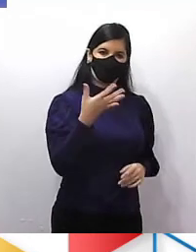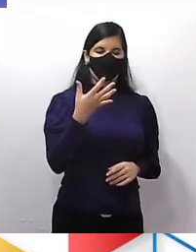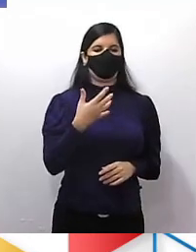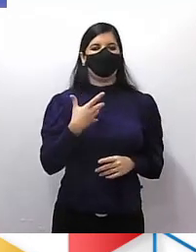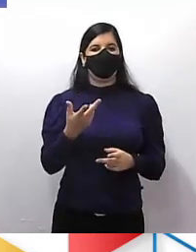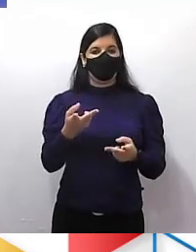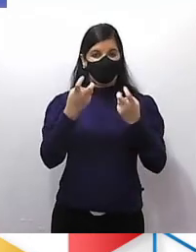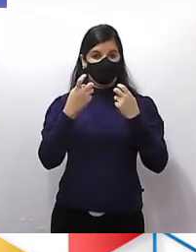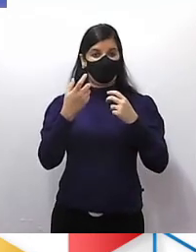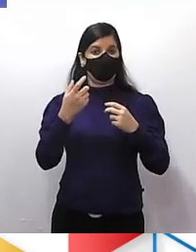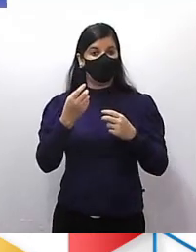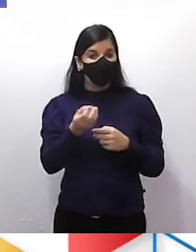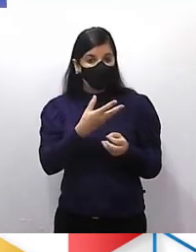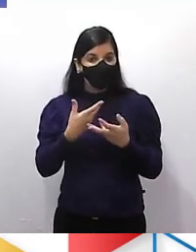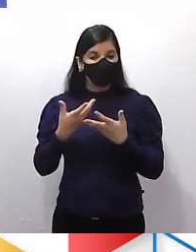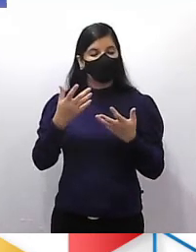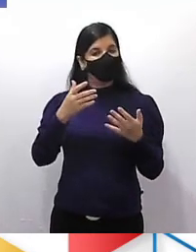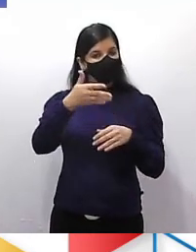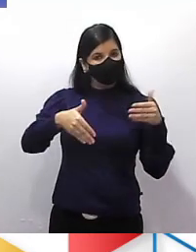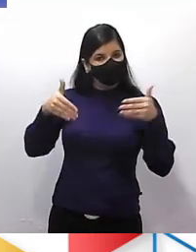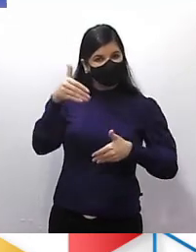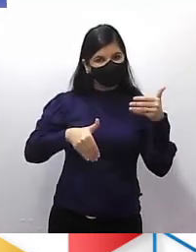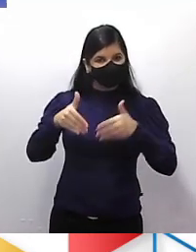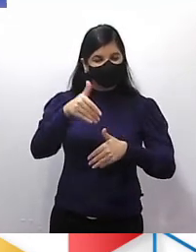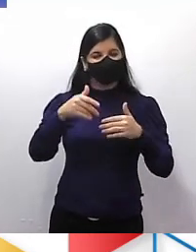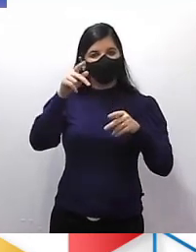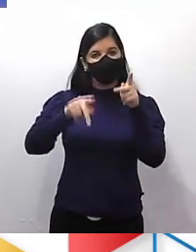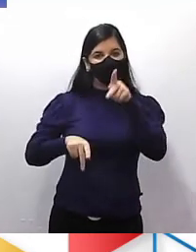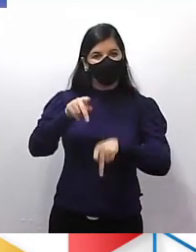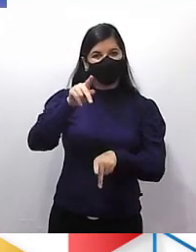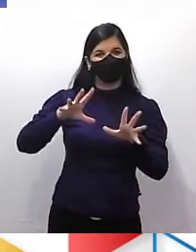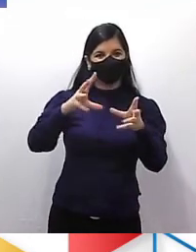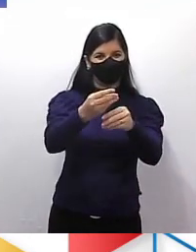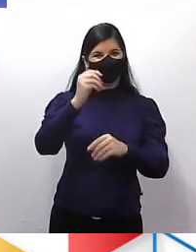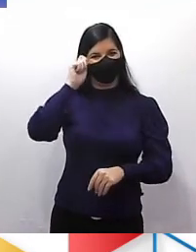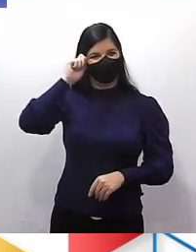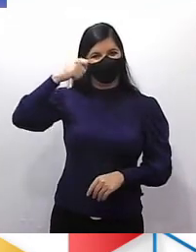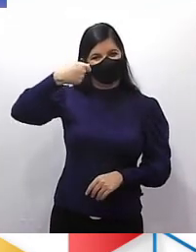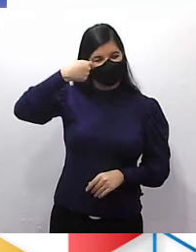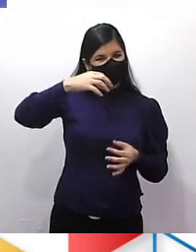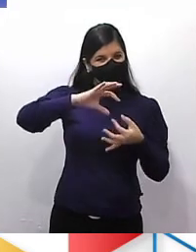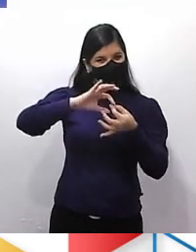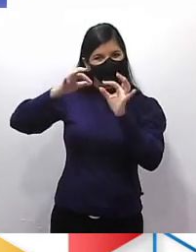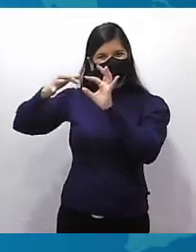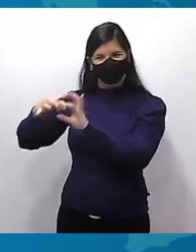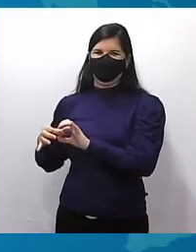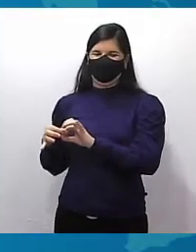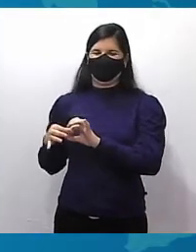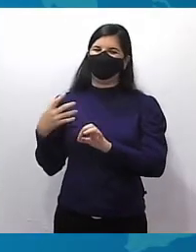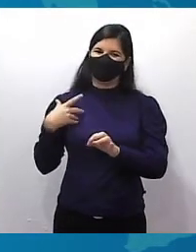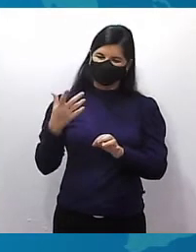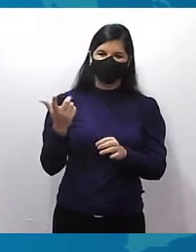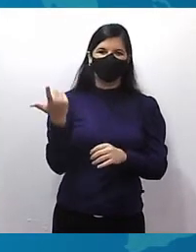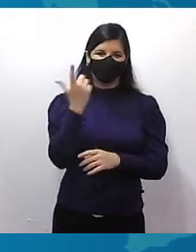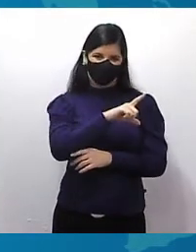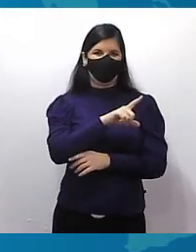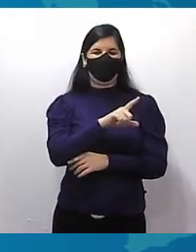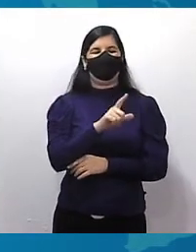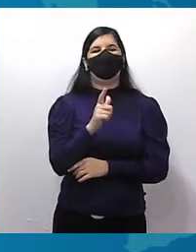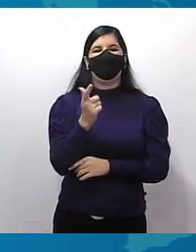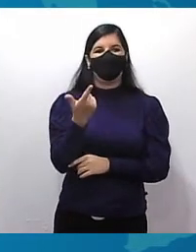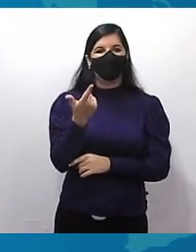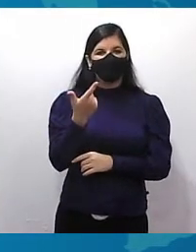é uma nova leitura sobre a participação da população negra em outros contextos, trazendo, obviamente,